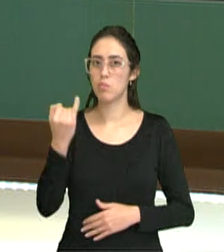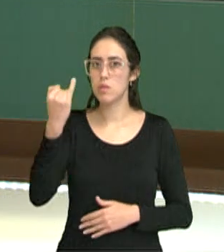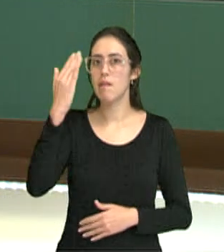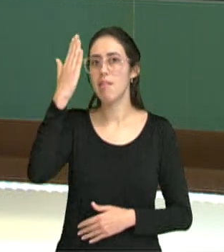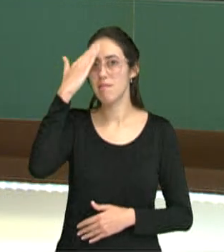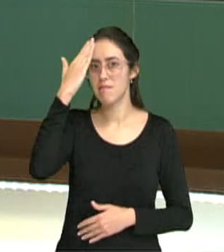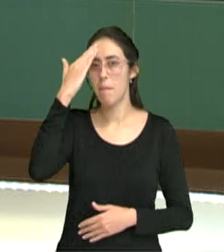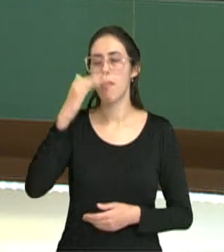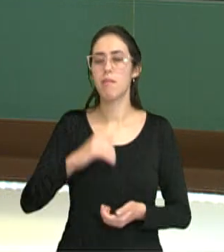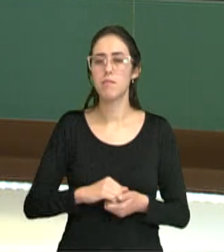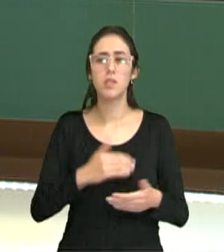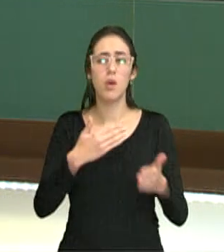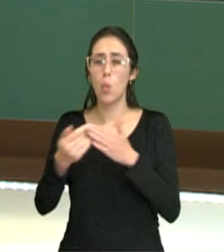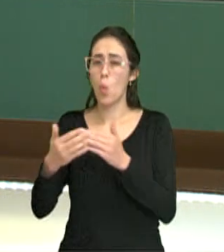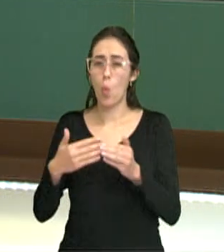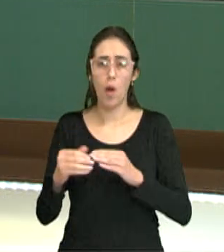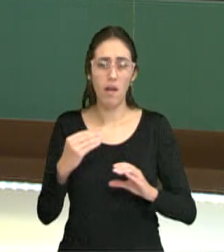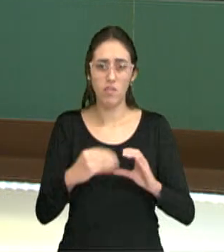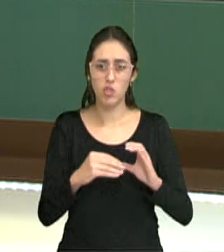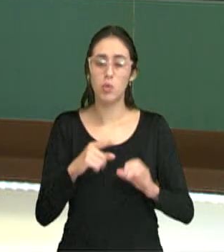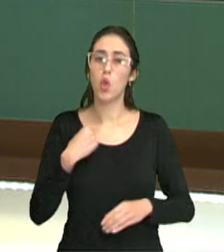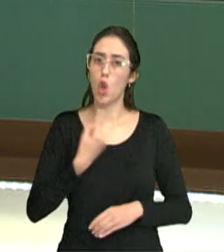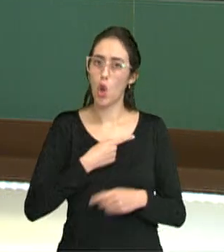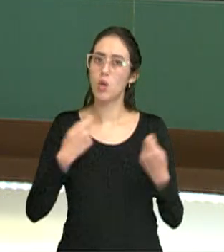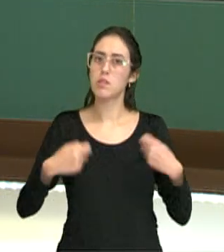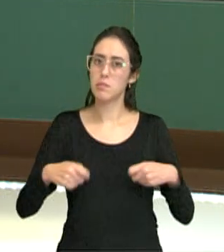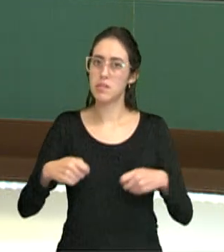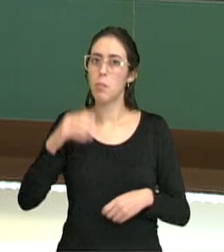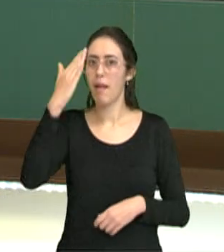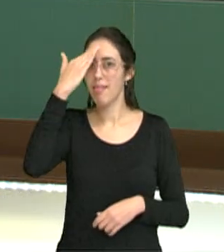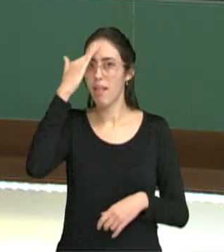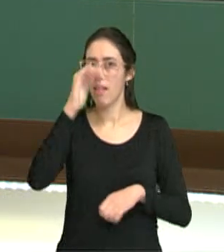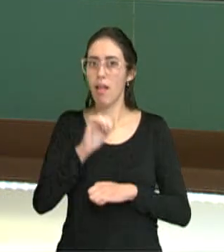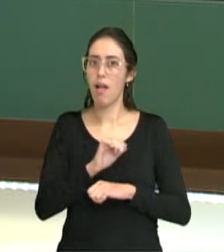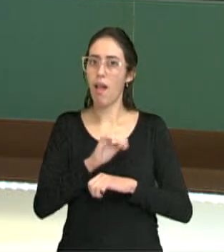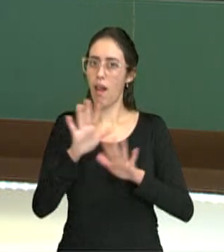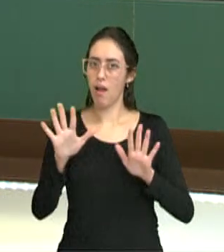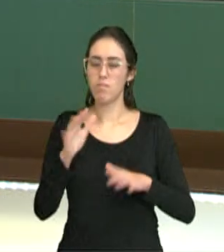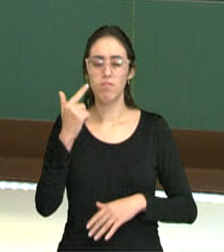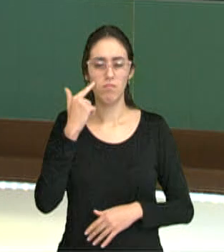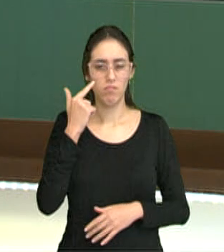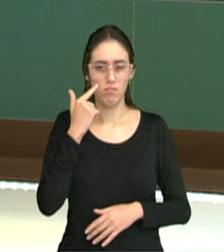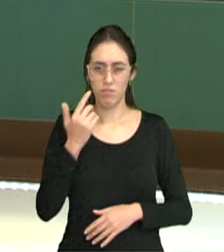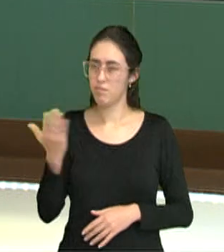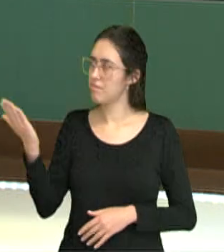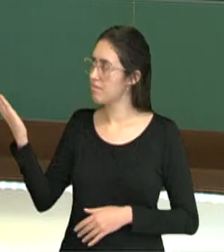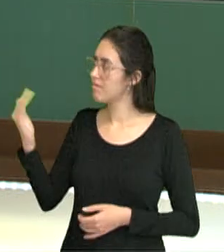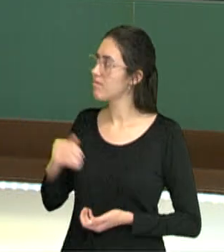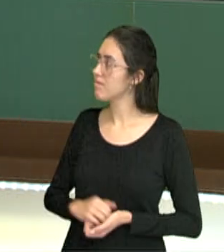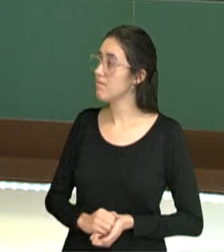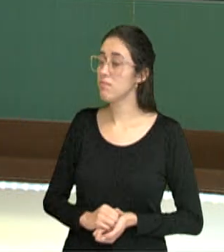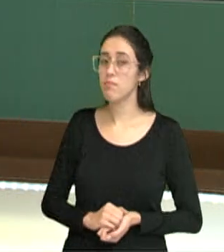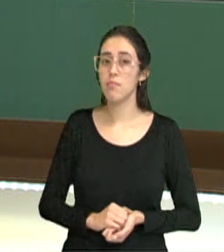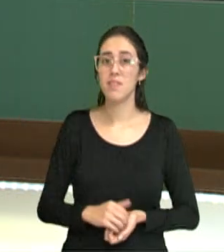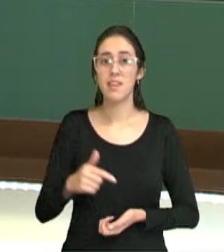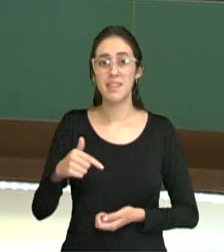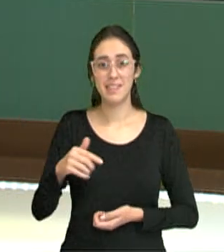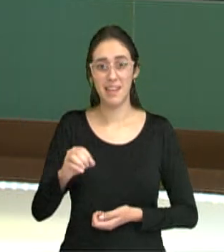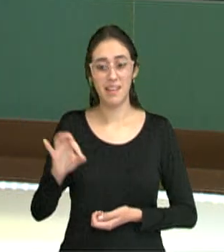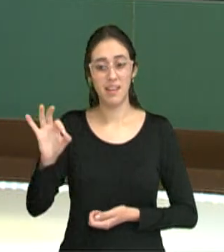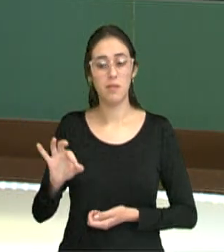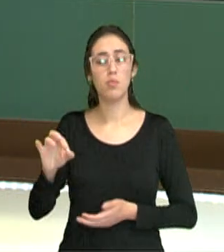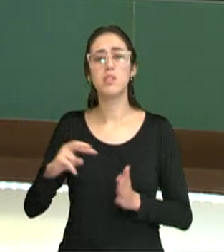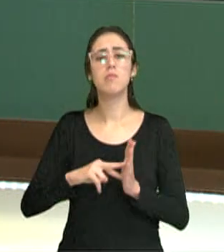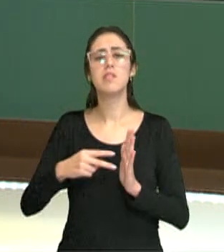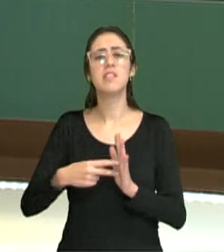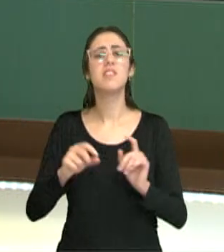em qualquer investimento, a gente precisa entender muito bem. Então vamos lá, nessa nossa questão. Então 70% significa o